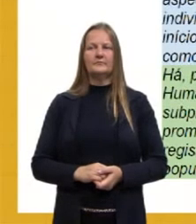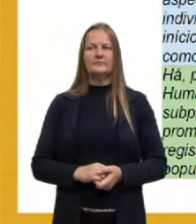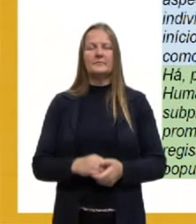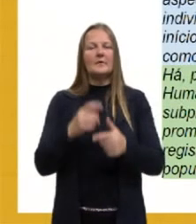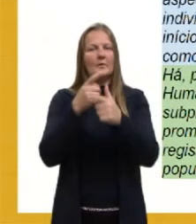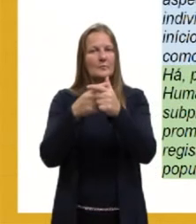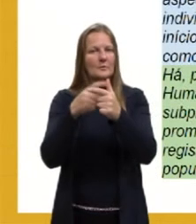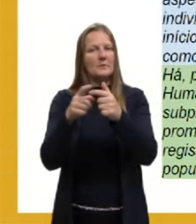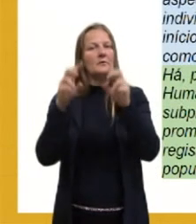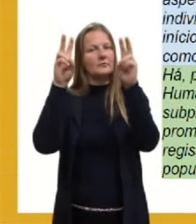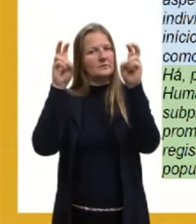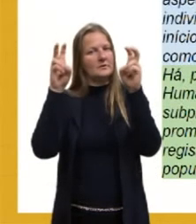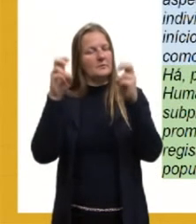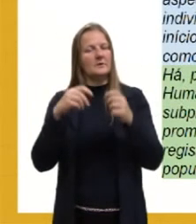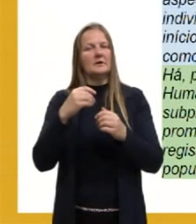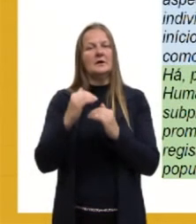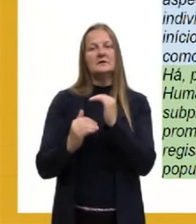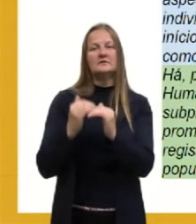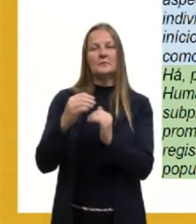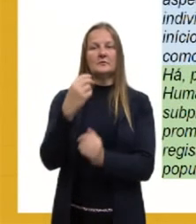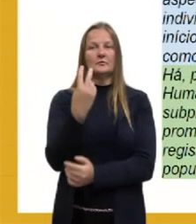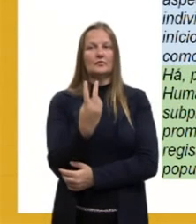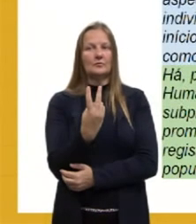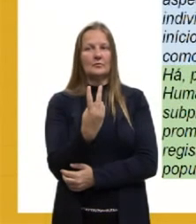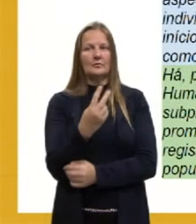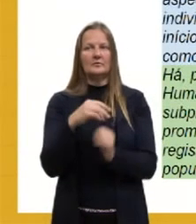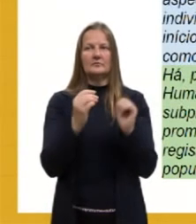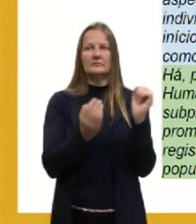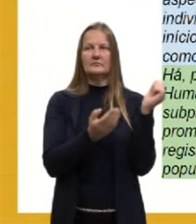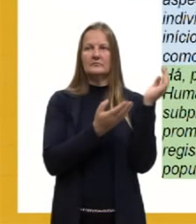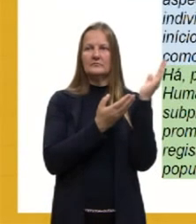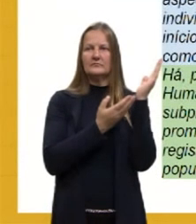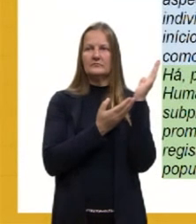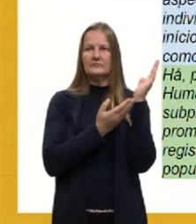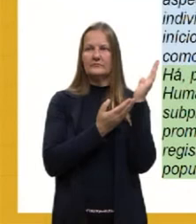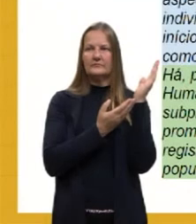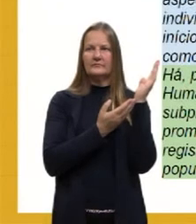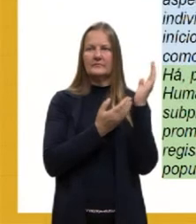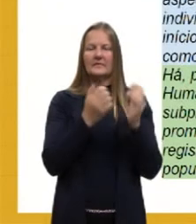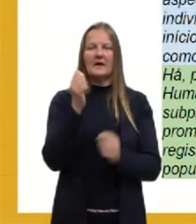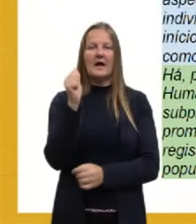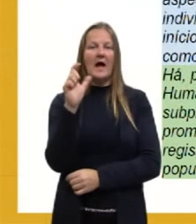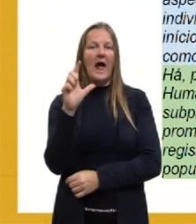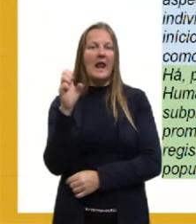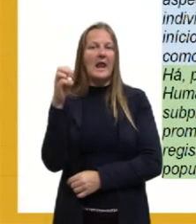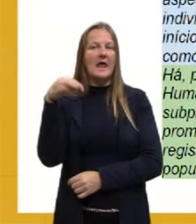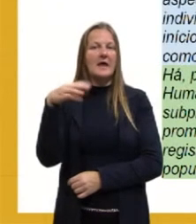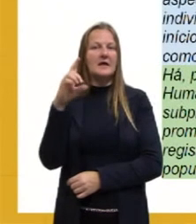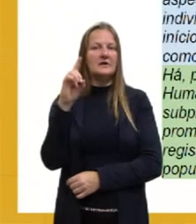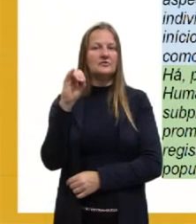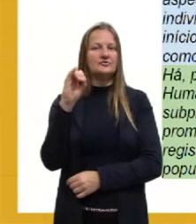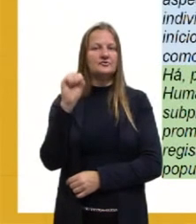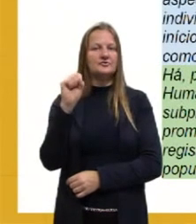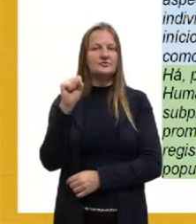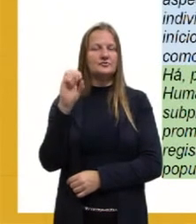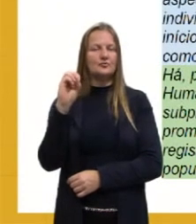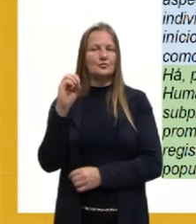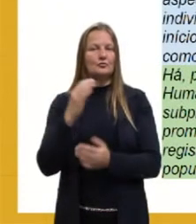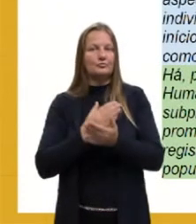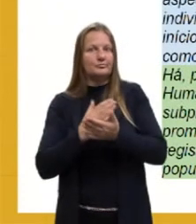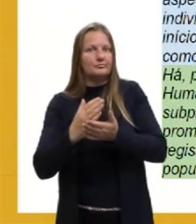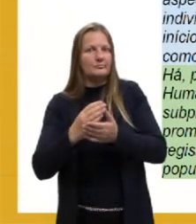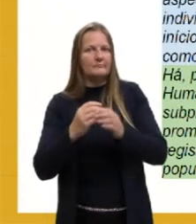a problemática do tema né o desenvolvimento 2 que começa ali em Além disso e termina em percebidas